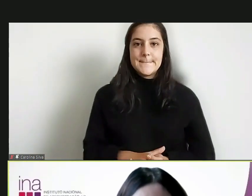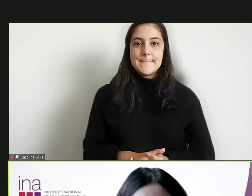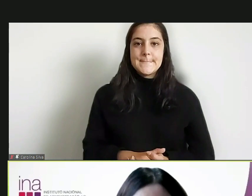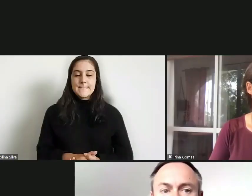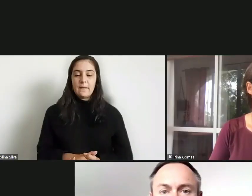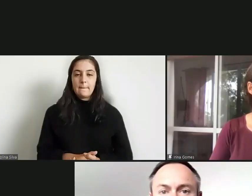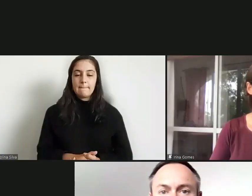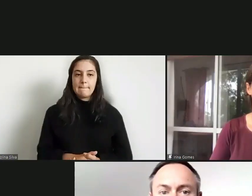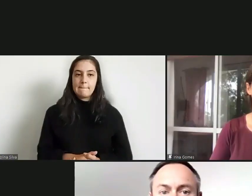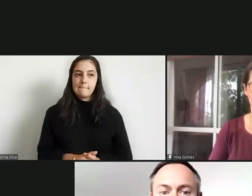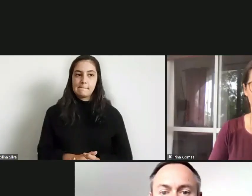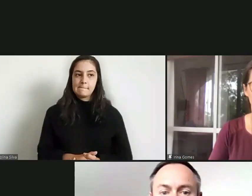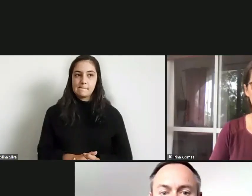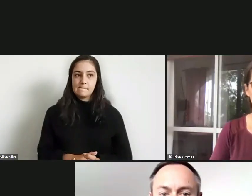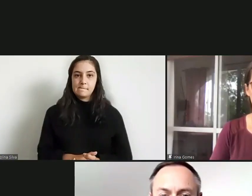E